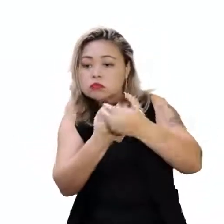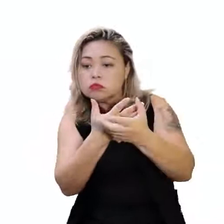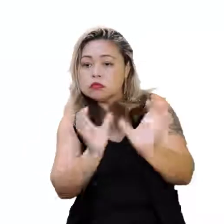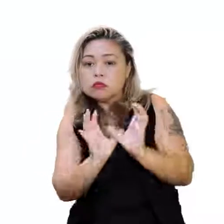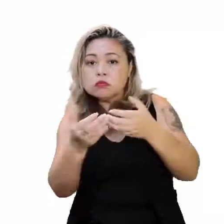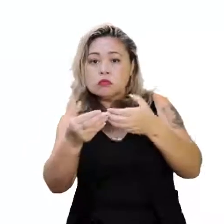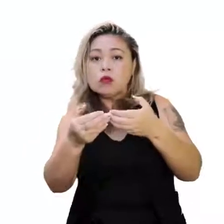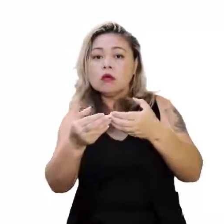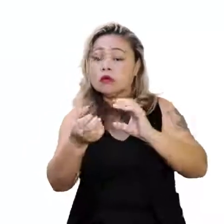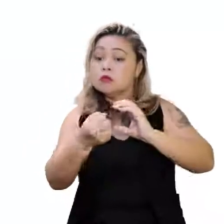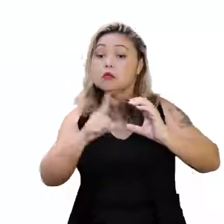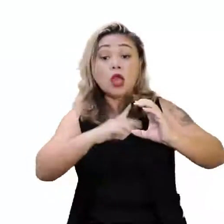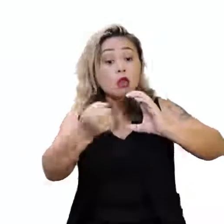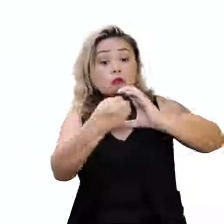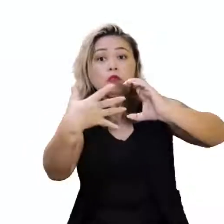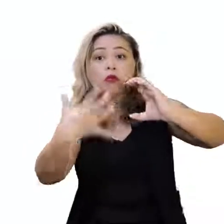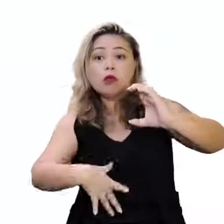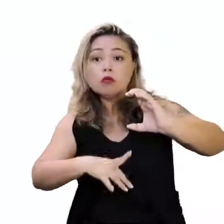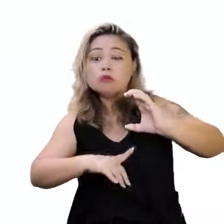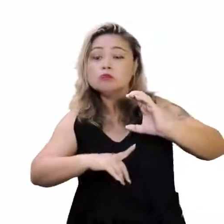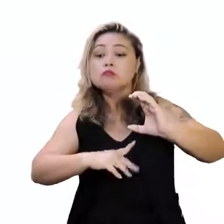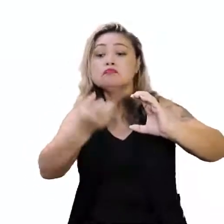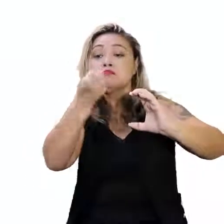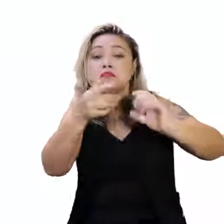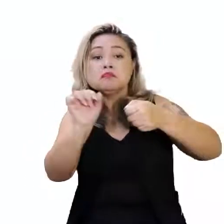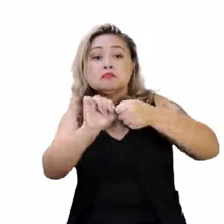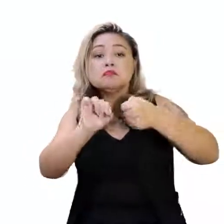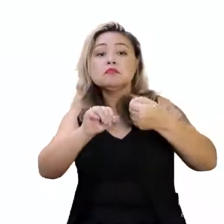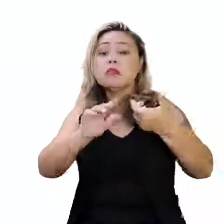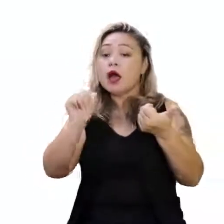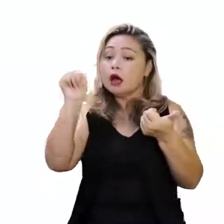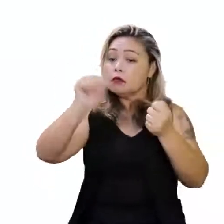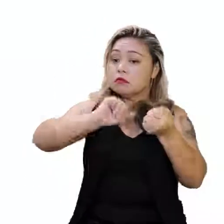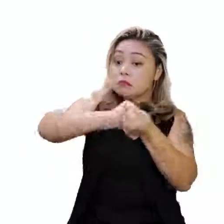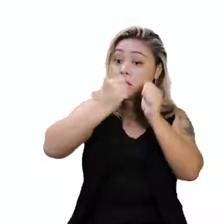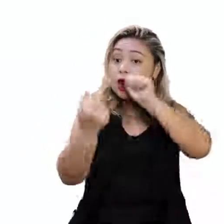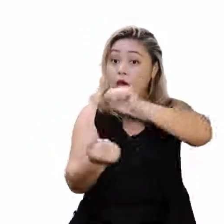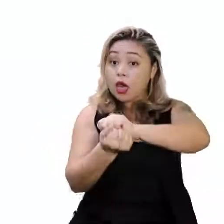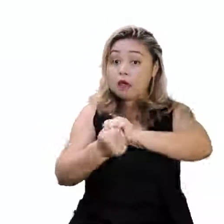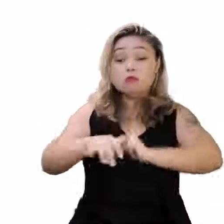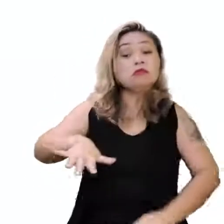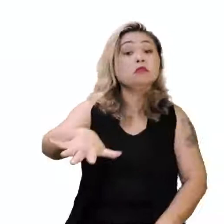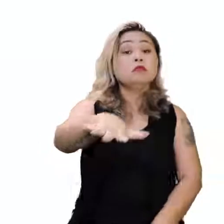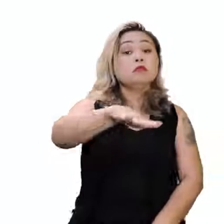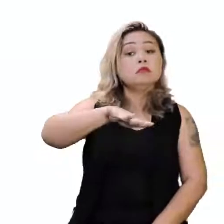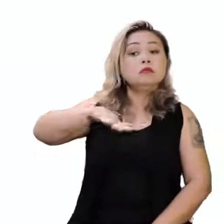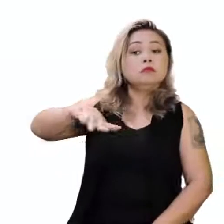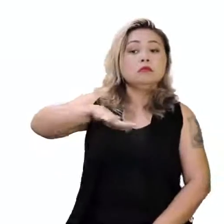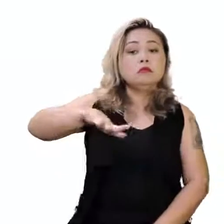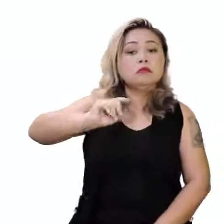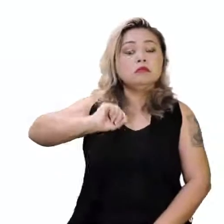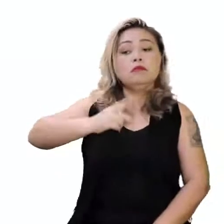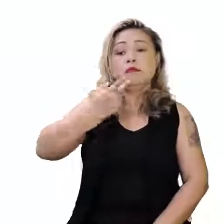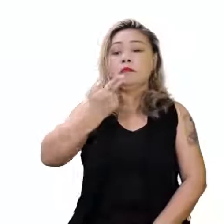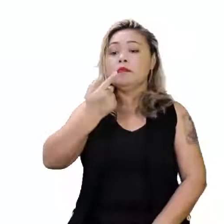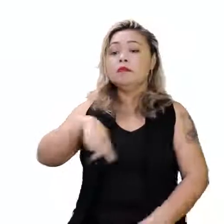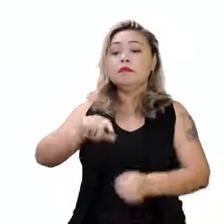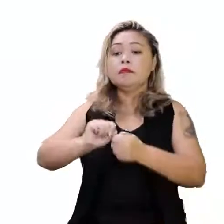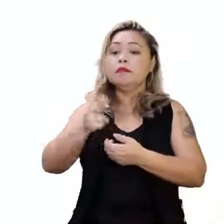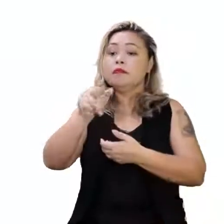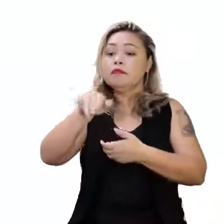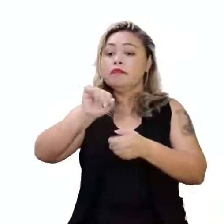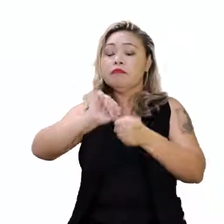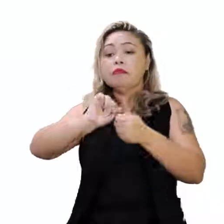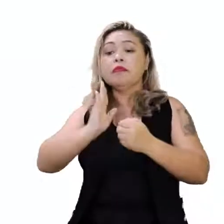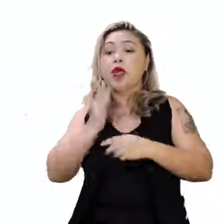condições impostas pelo meio ambiente. A gente focou, quando a gente começou a falar sobre biologia esse ano, lá na unidade 1,